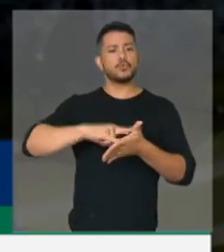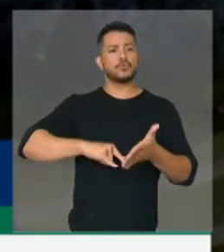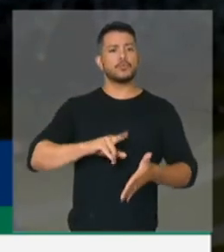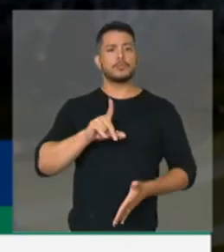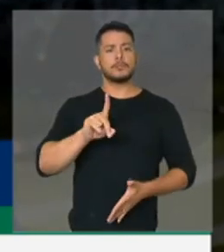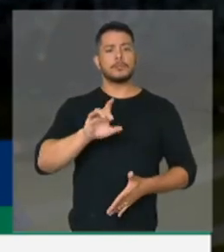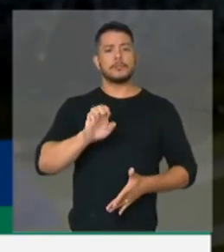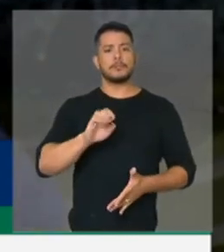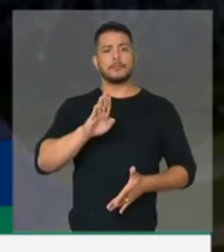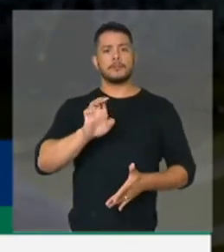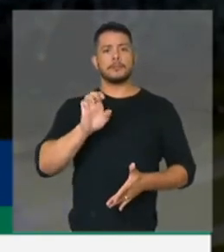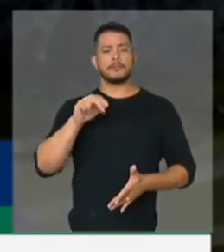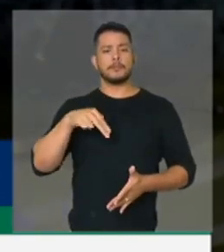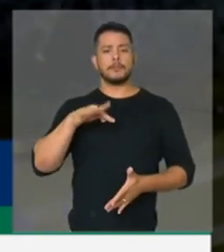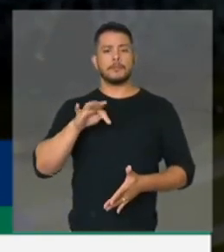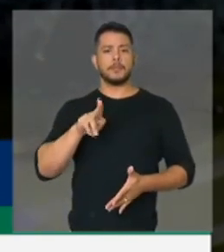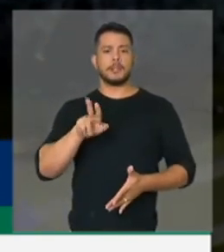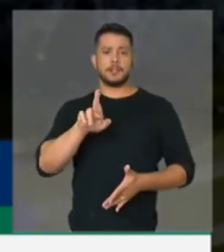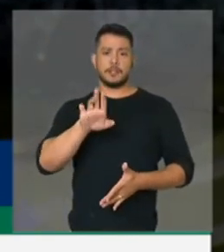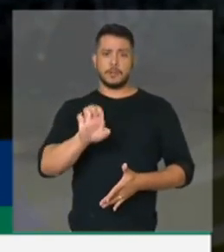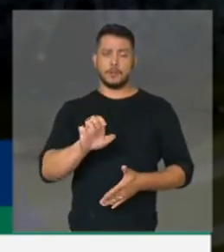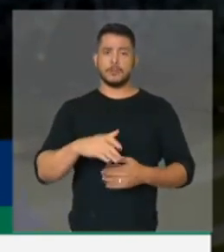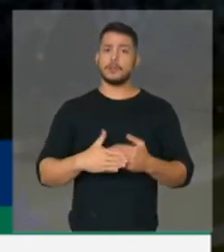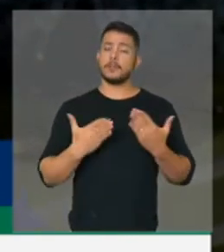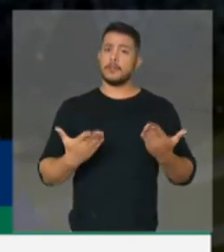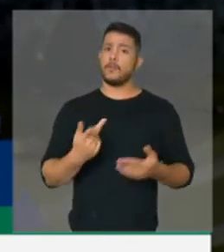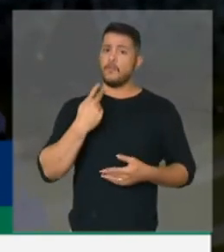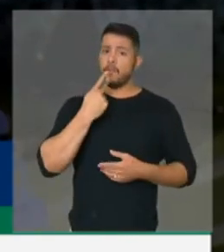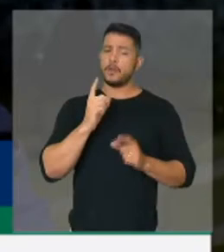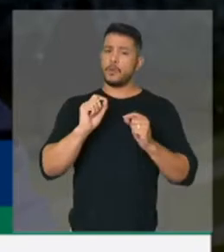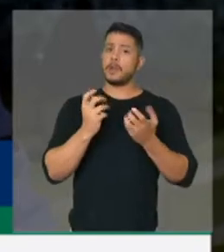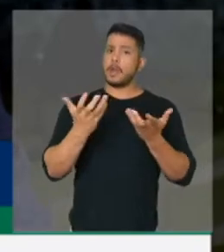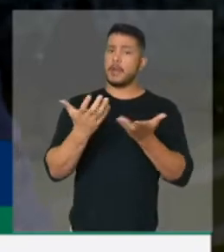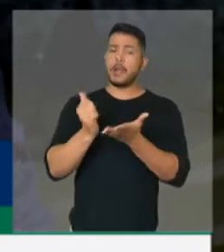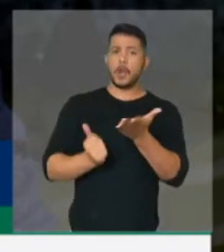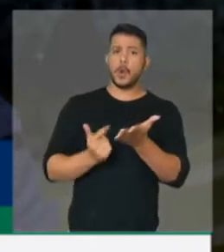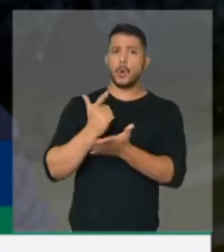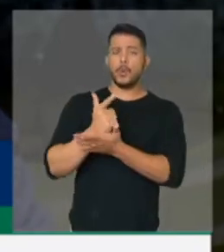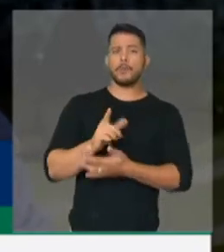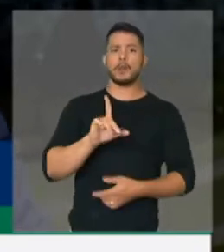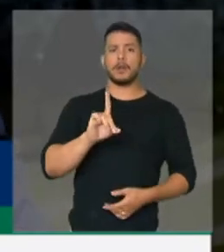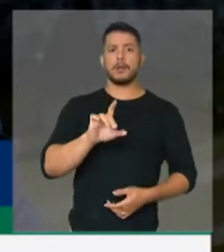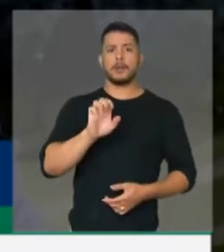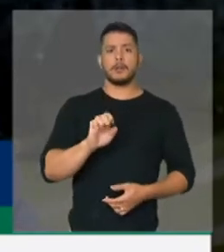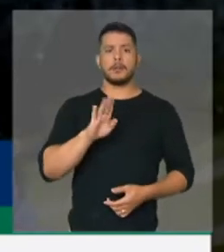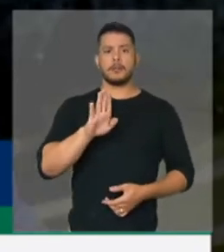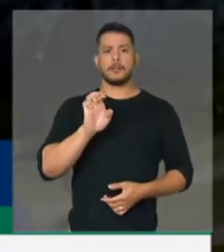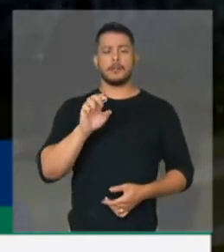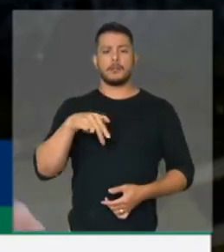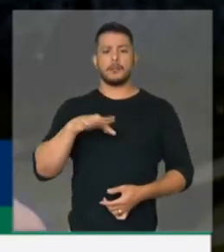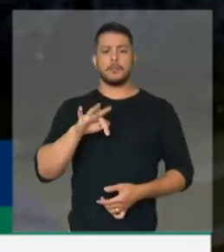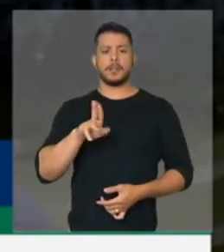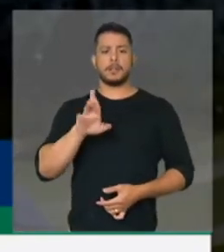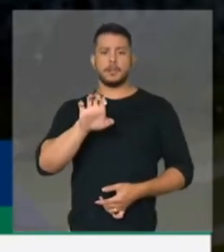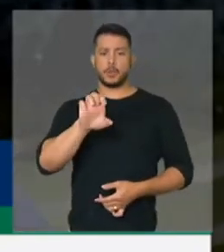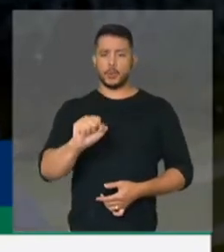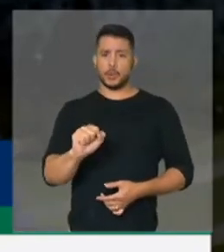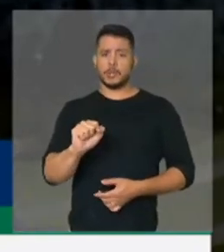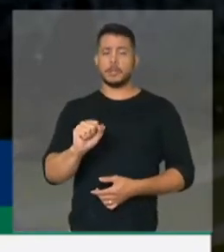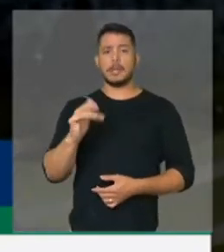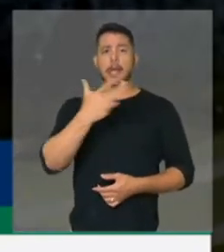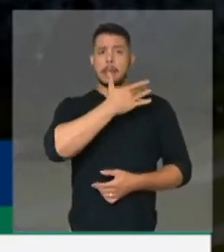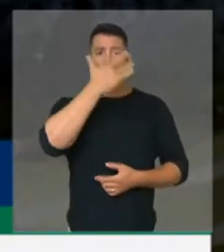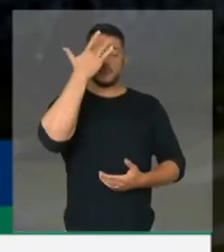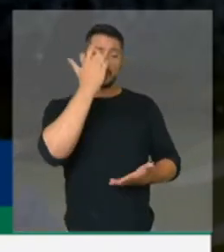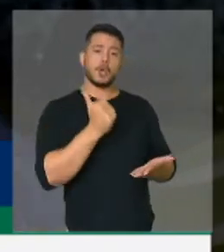debenture. Ela diz o seguinte: olha, você quer comprar uma debenture? A pessoa compra por tantos mil reais. Ela pega esse dinheiro e